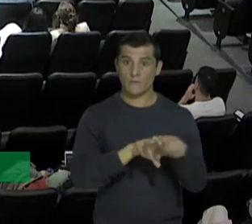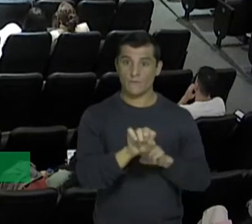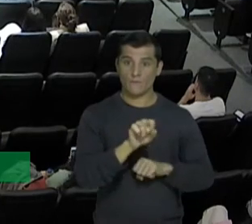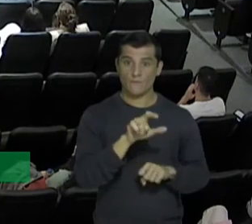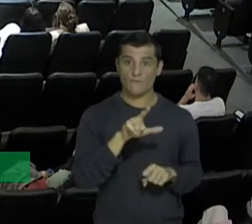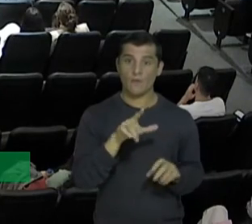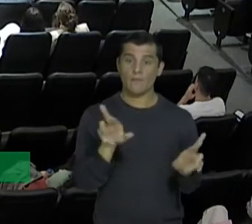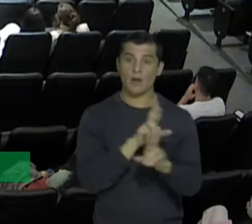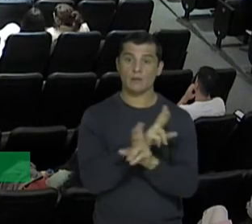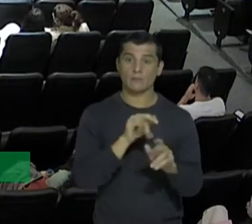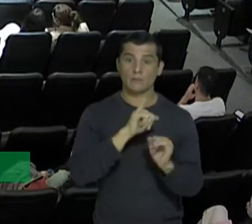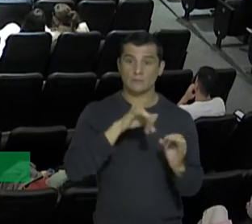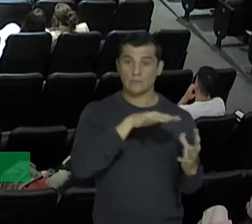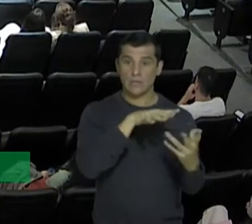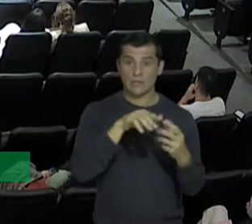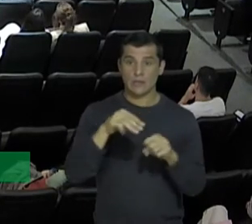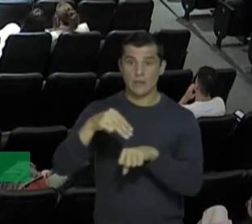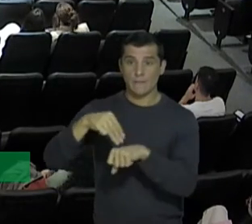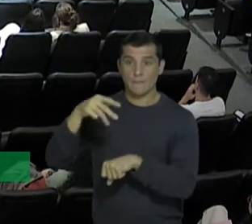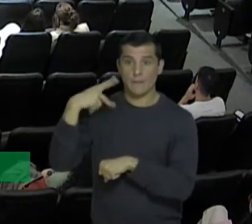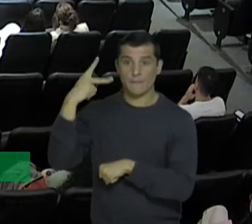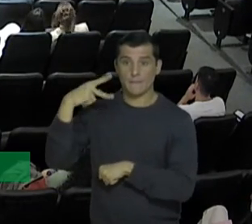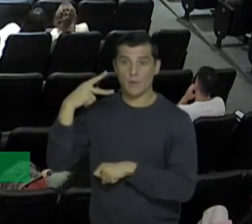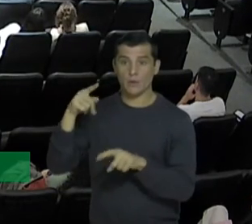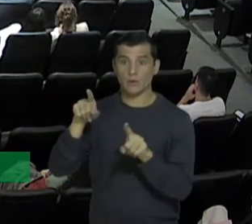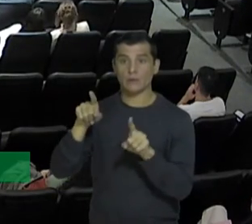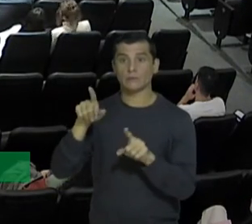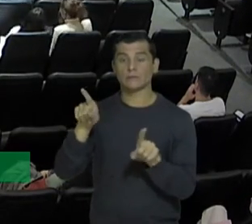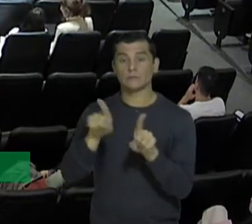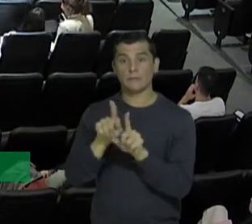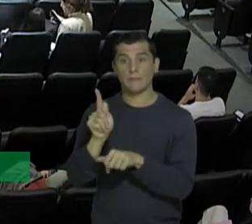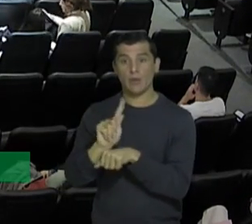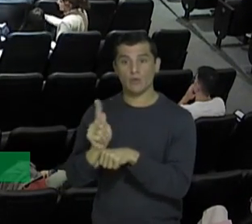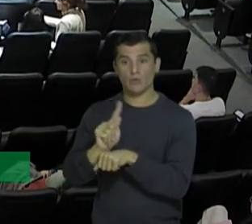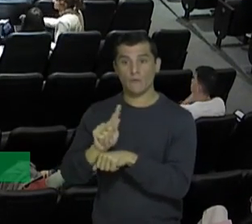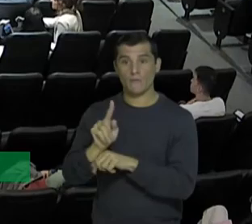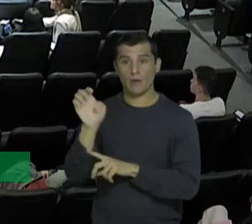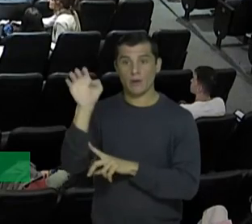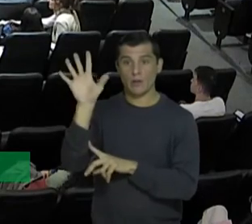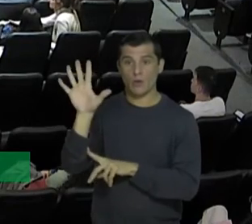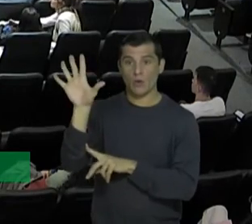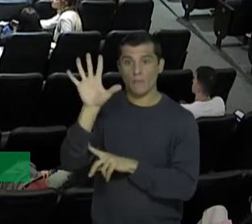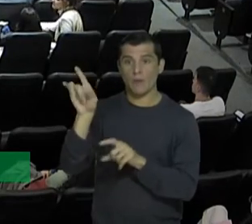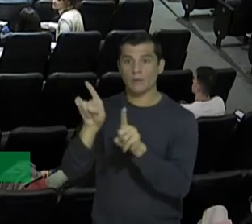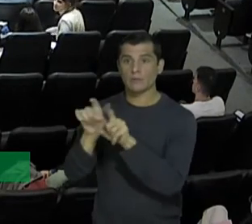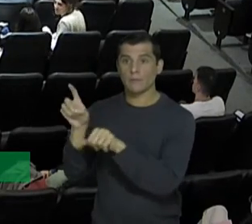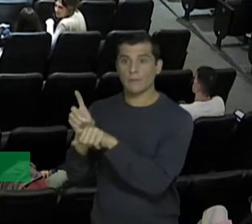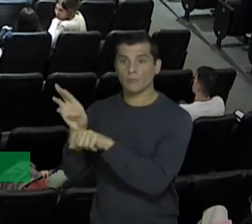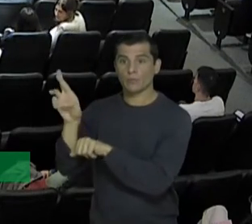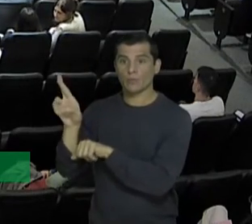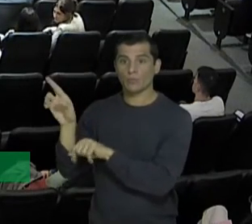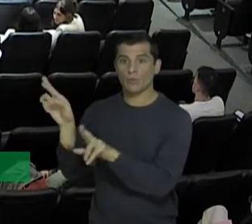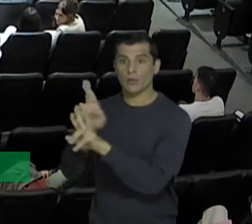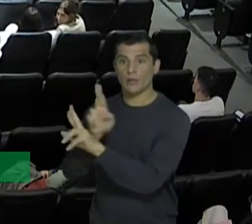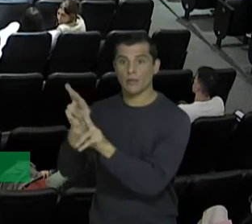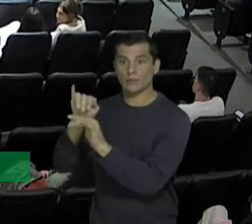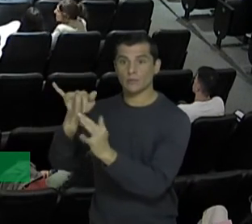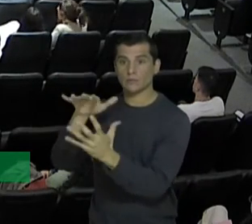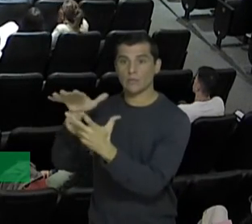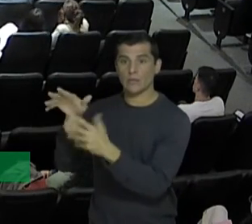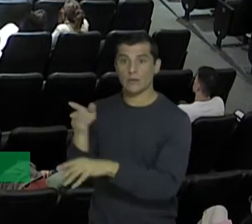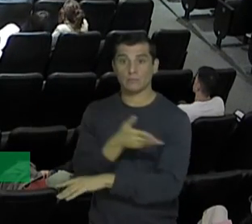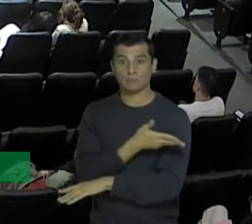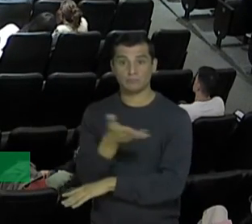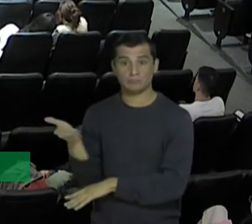internacionais mestre em política e governança europeia e Doutor em relações internacionais todas as formações